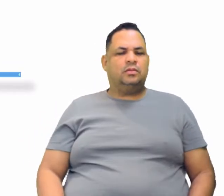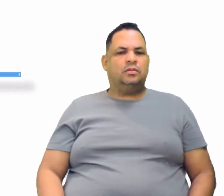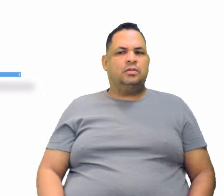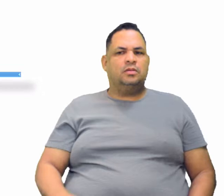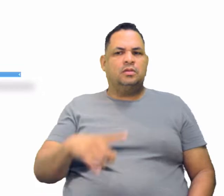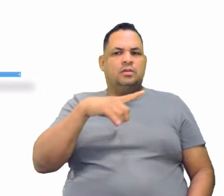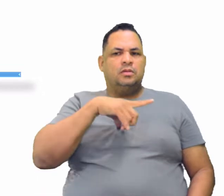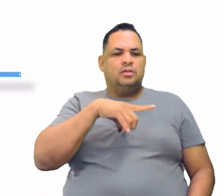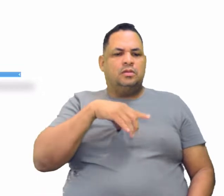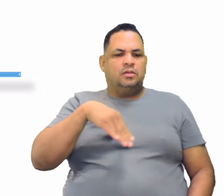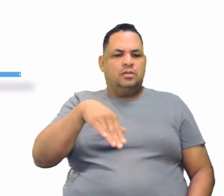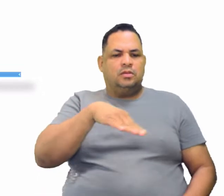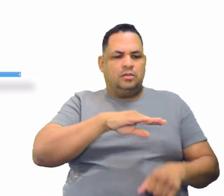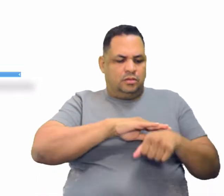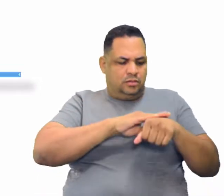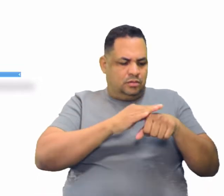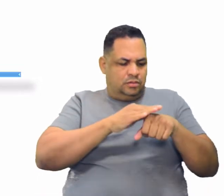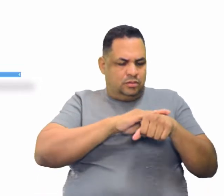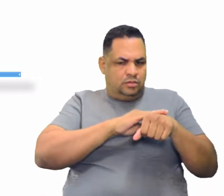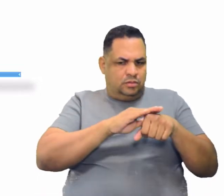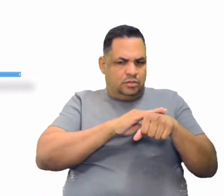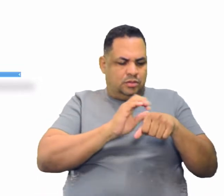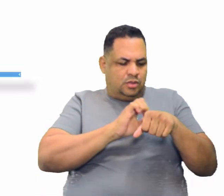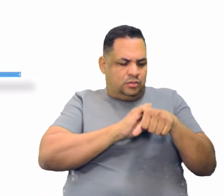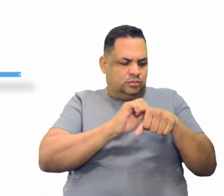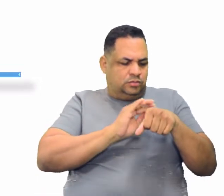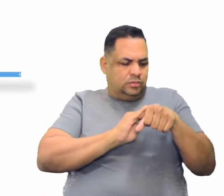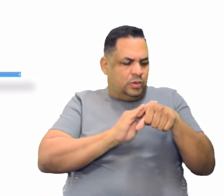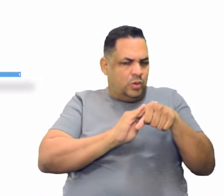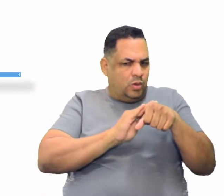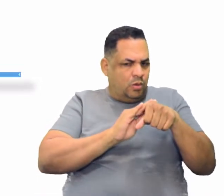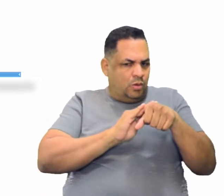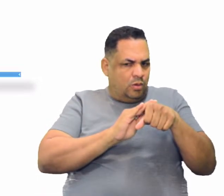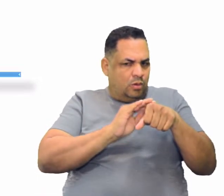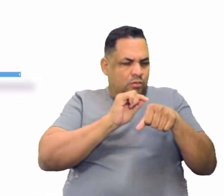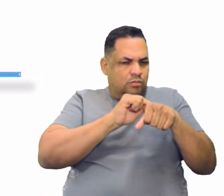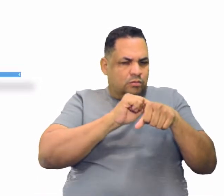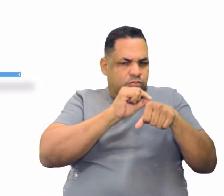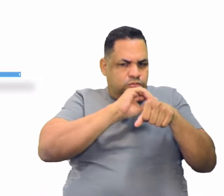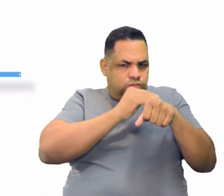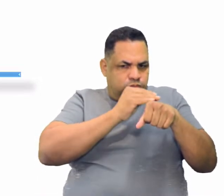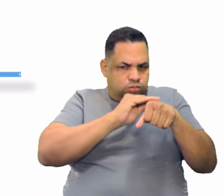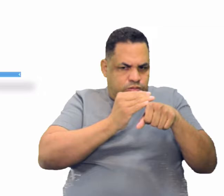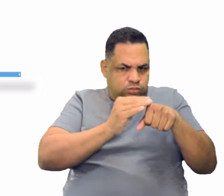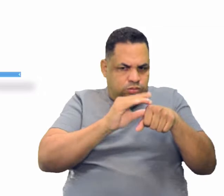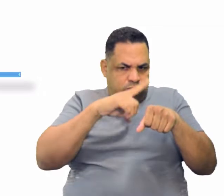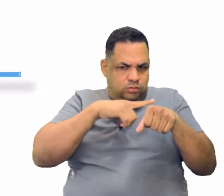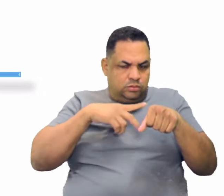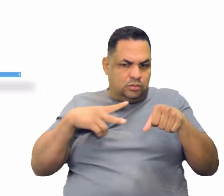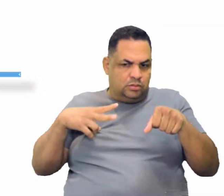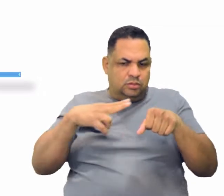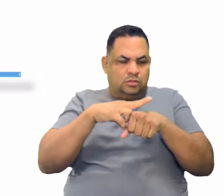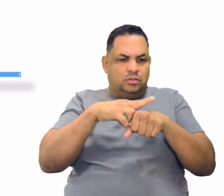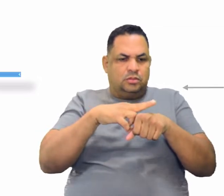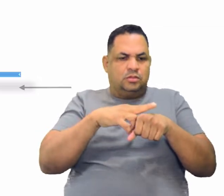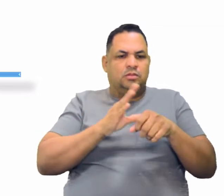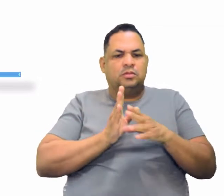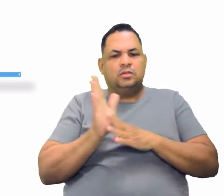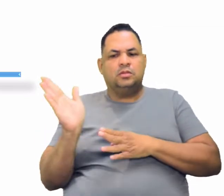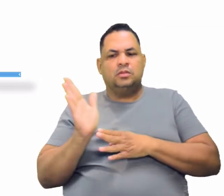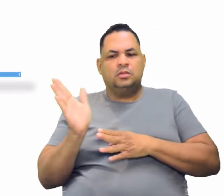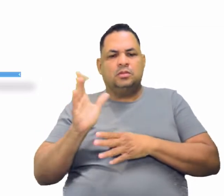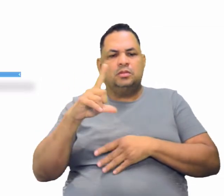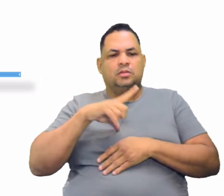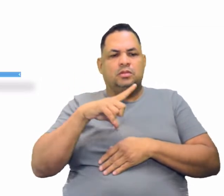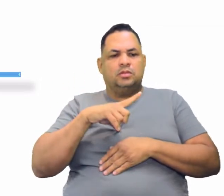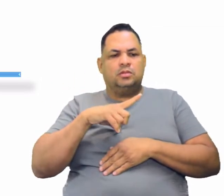gente tem que as superfícies têm essas irregularidades, logo, se você tem uma força de ação aqui para a direita, você